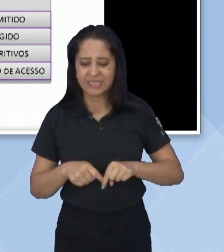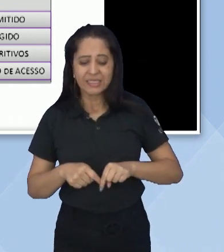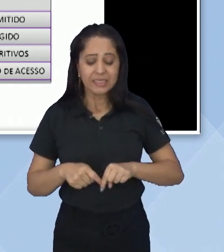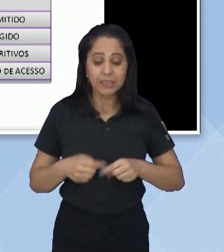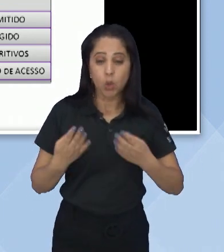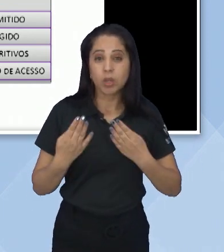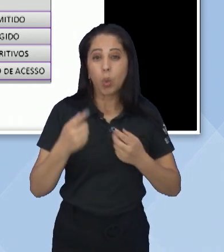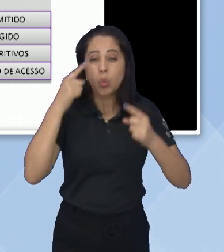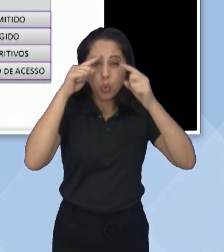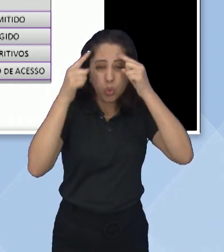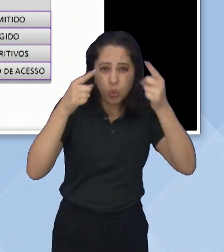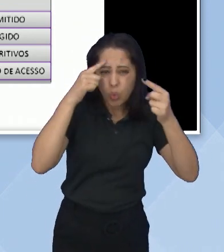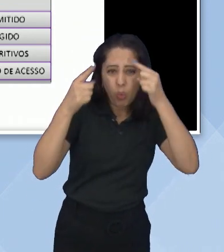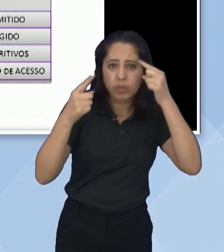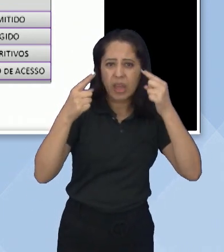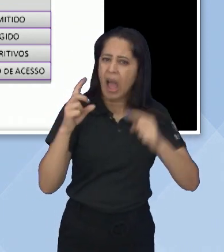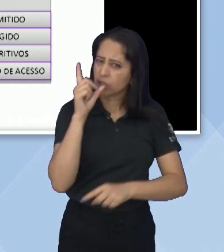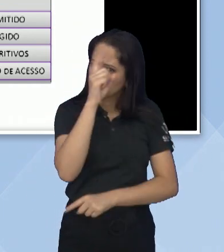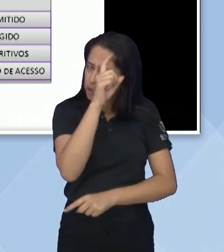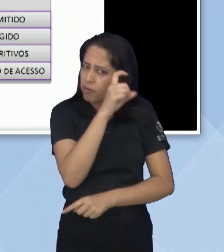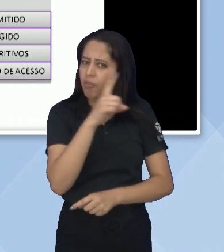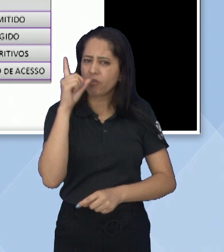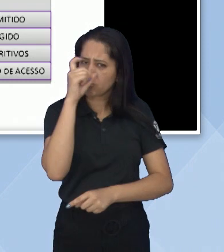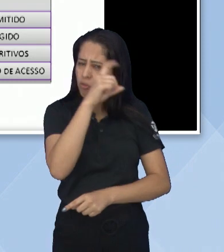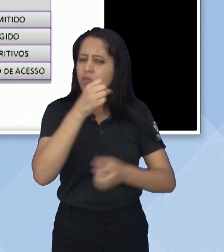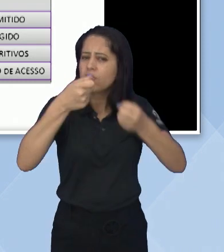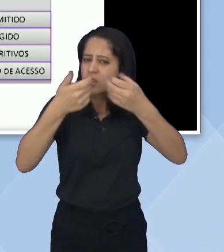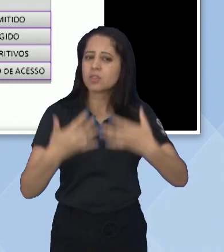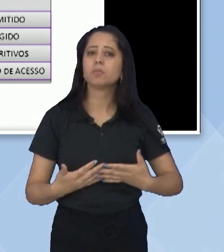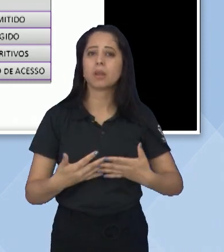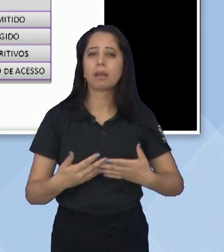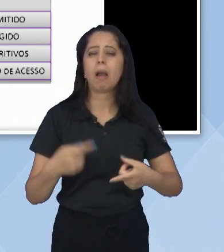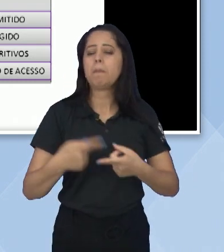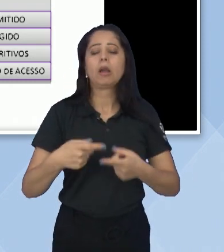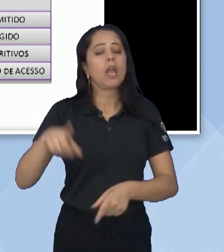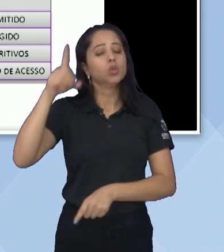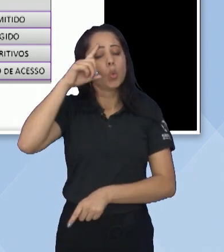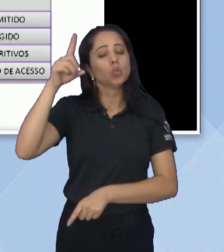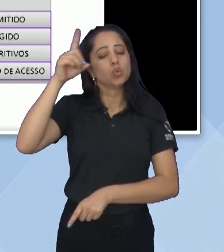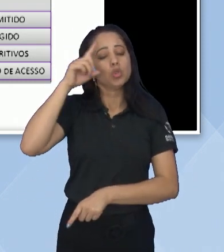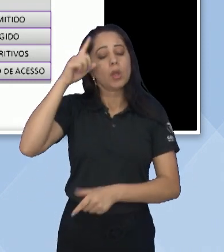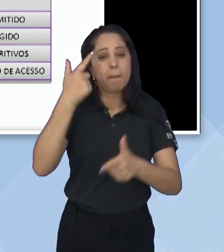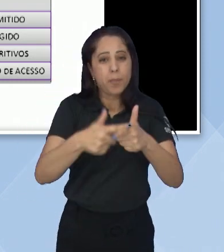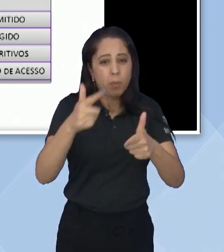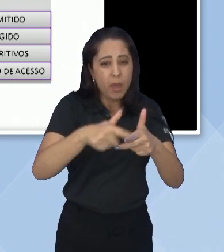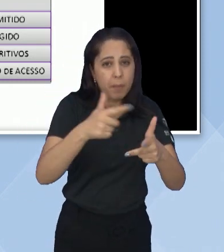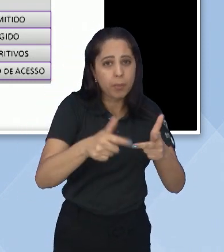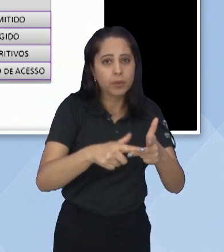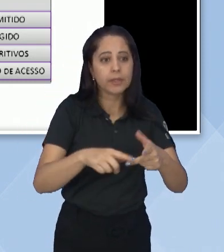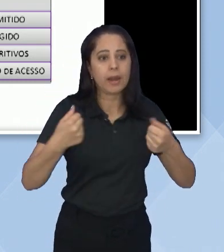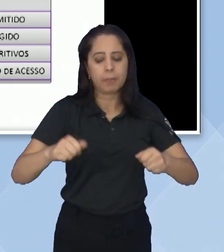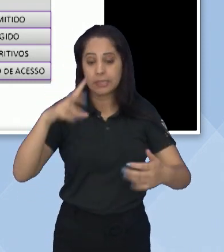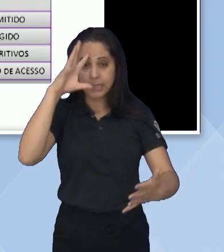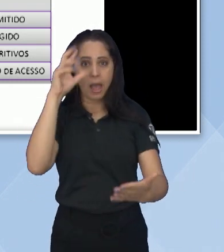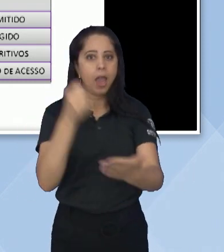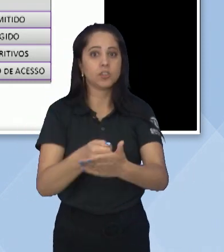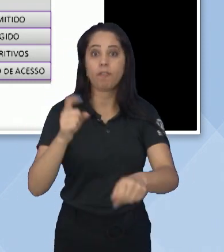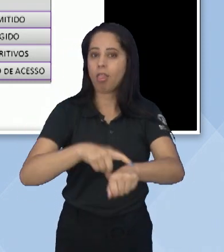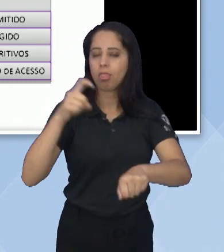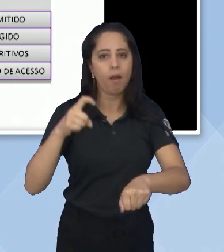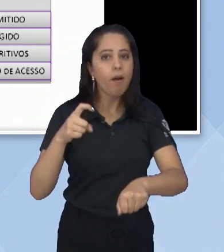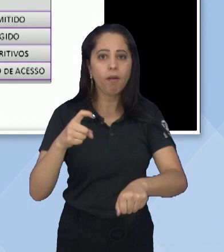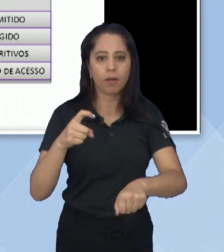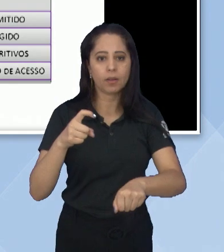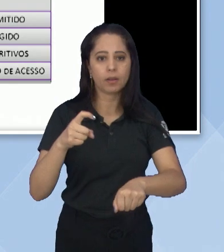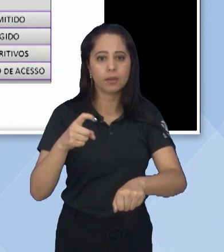é complexo explicar isso porque pra gente mesmo no dia a dia Muitas vezes quando o problema aparece a gente tem que correr atrás de uma solução então o